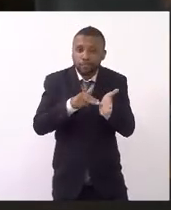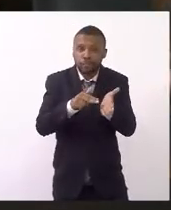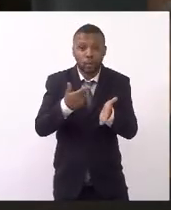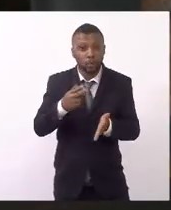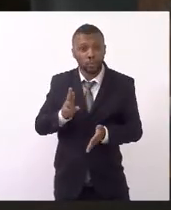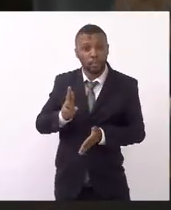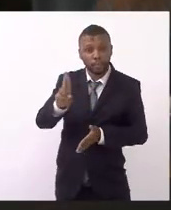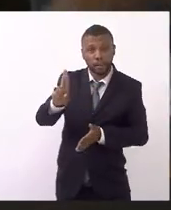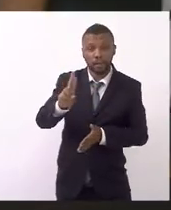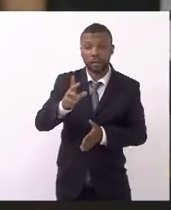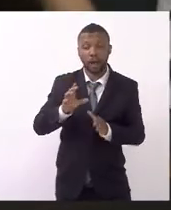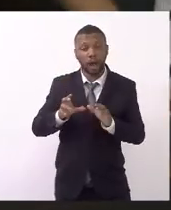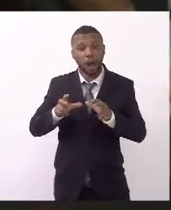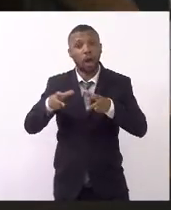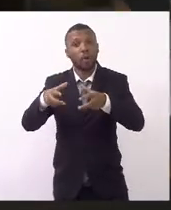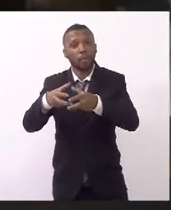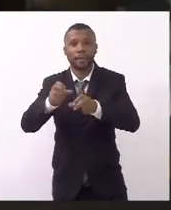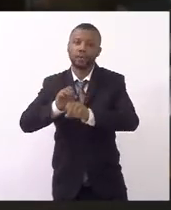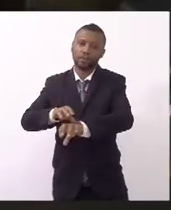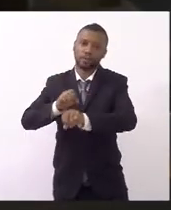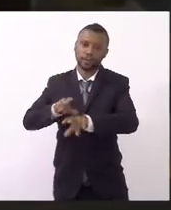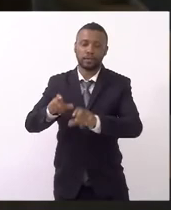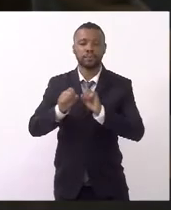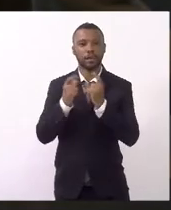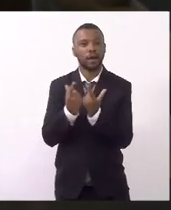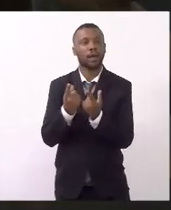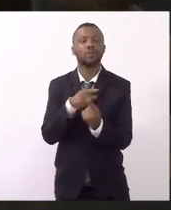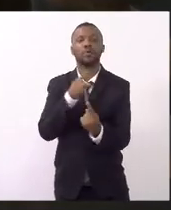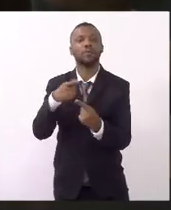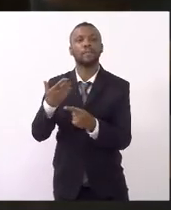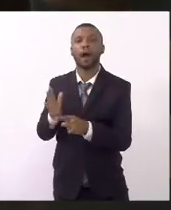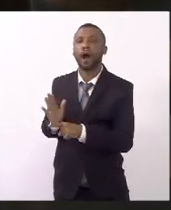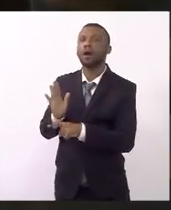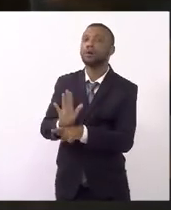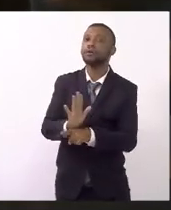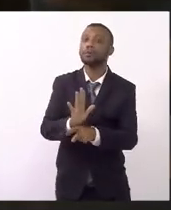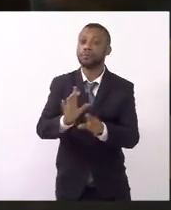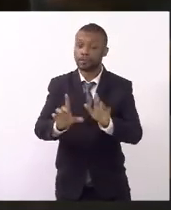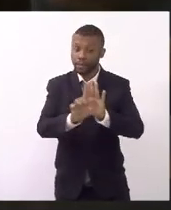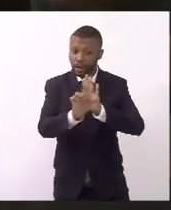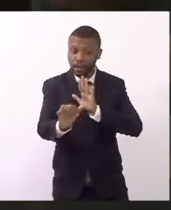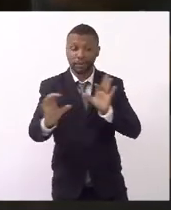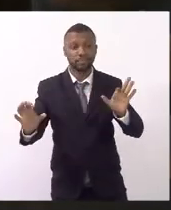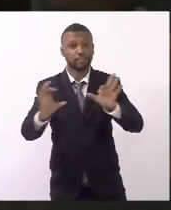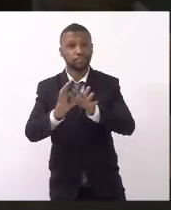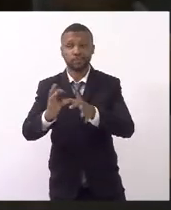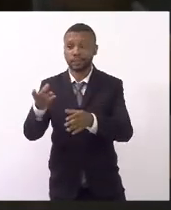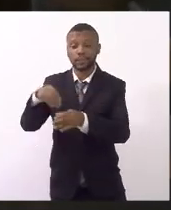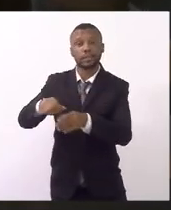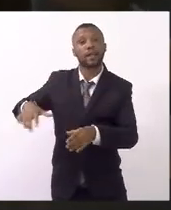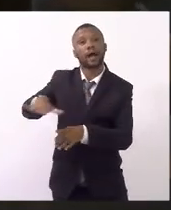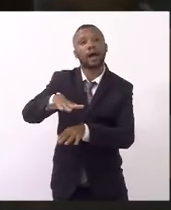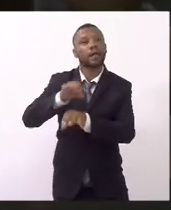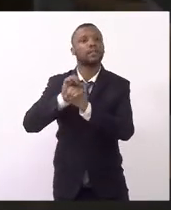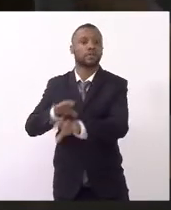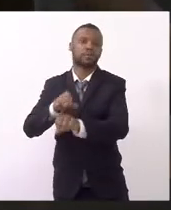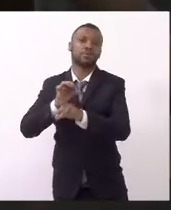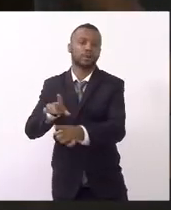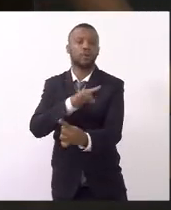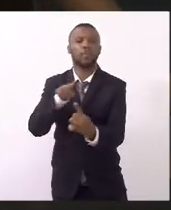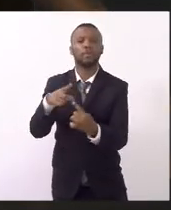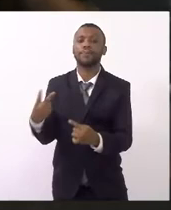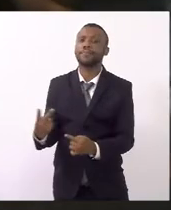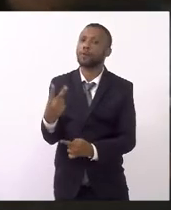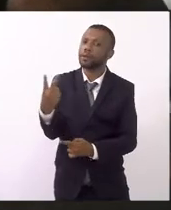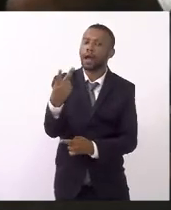dessa casa para contribuir com a aplicação da legislação do campo Educacional que Visa valorizar